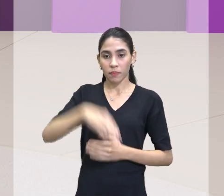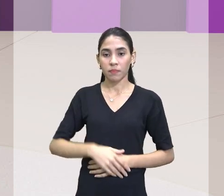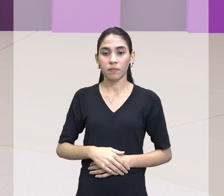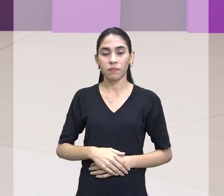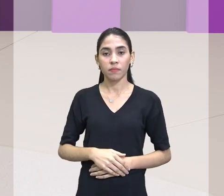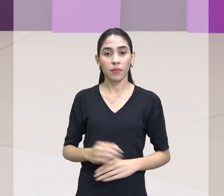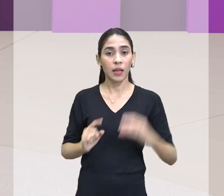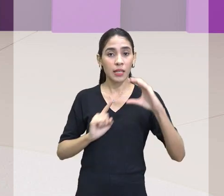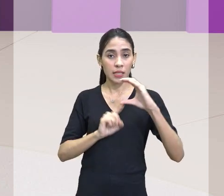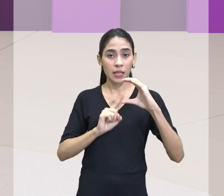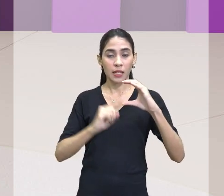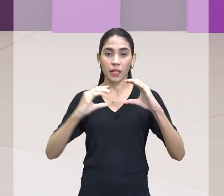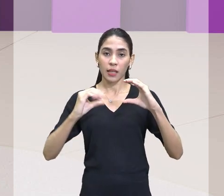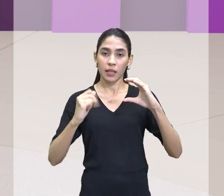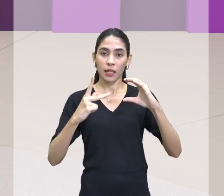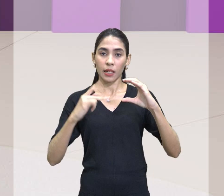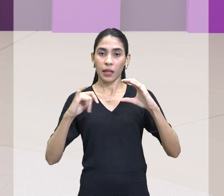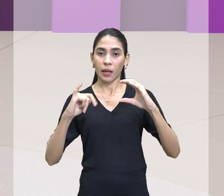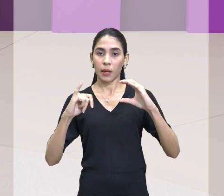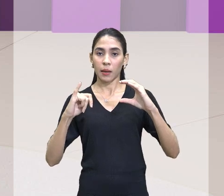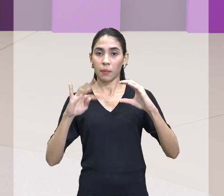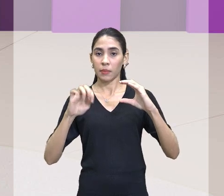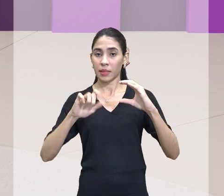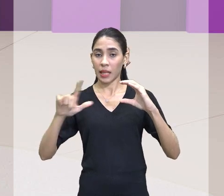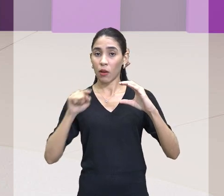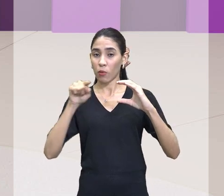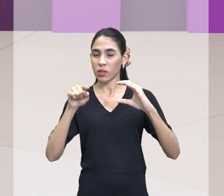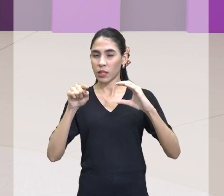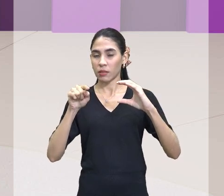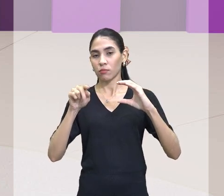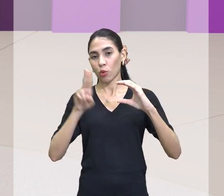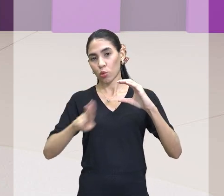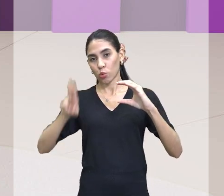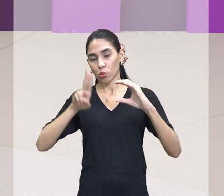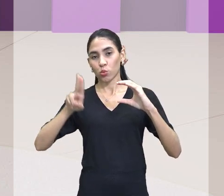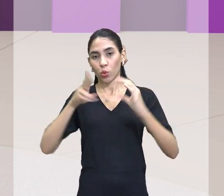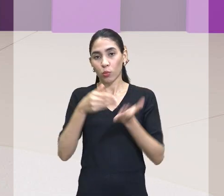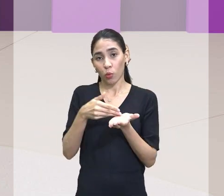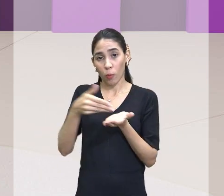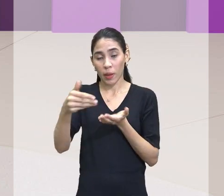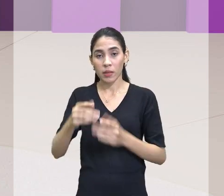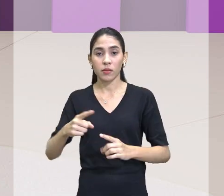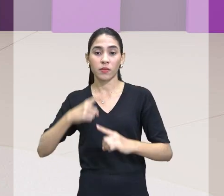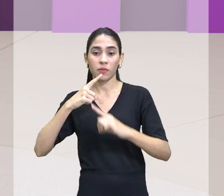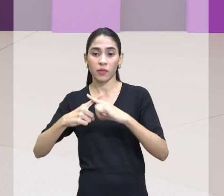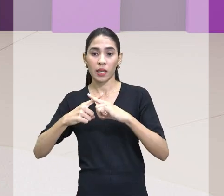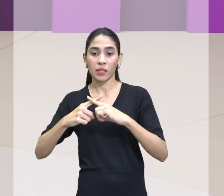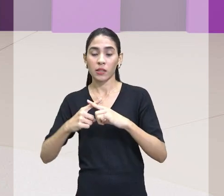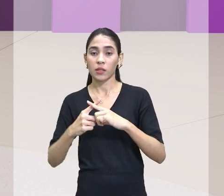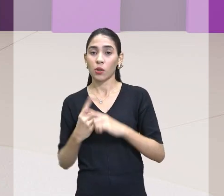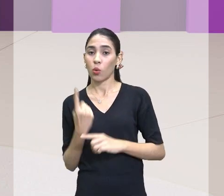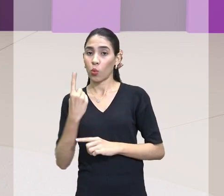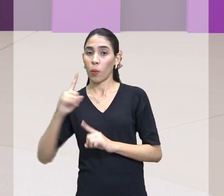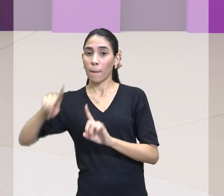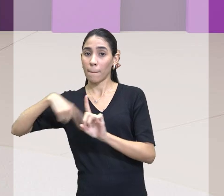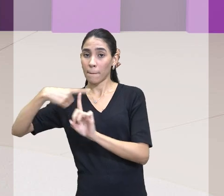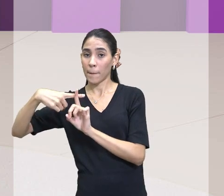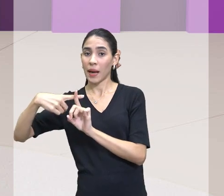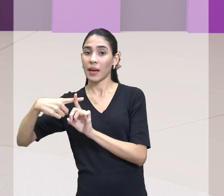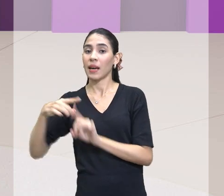que é o capital, o valor que você utilizou no início, vezes 1 mais a